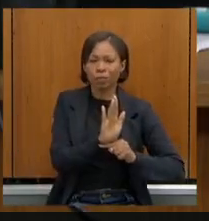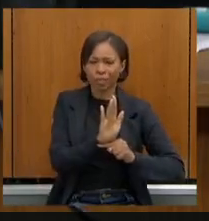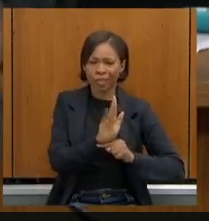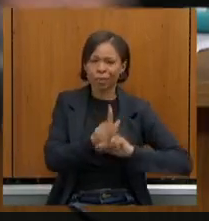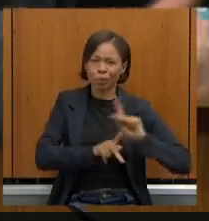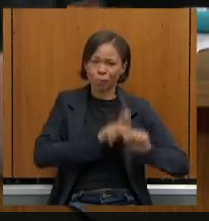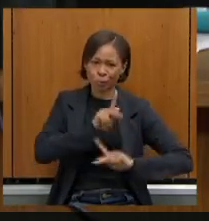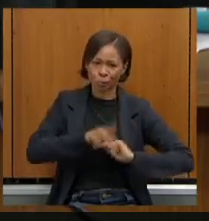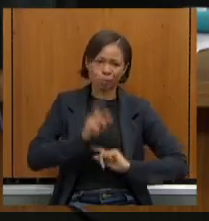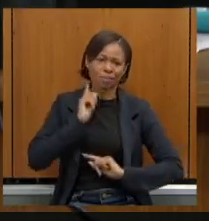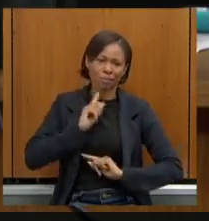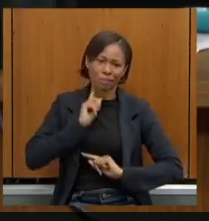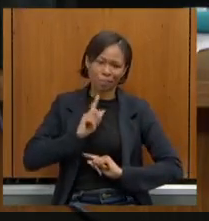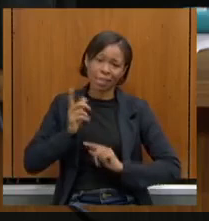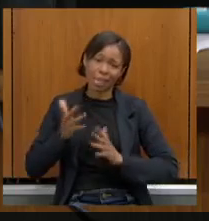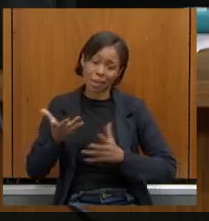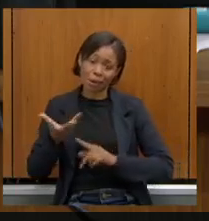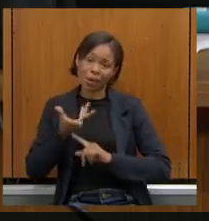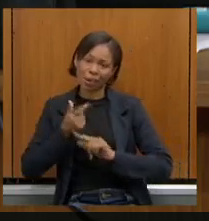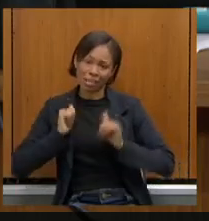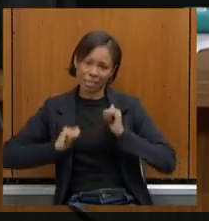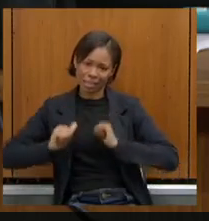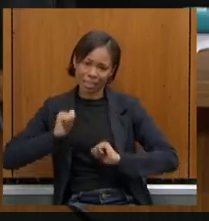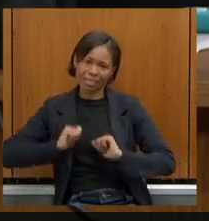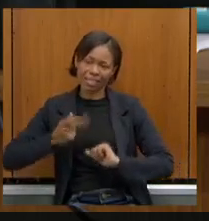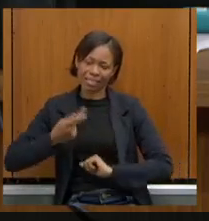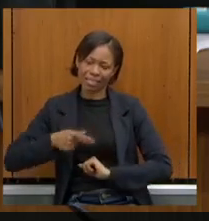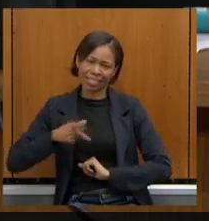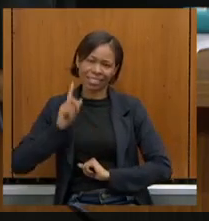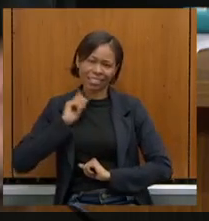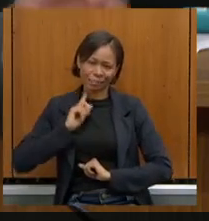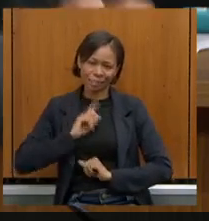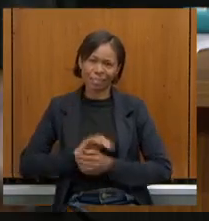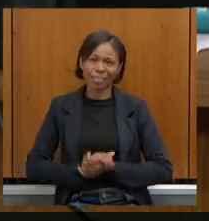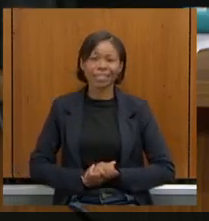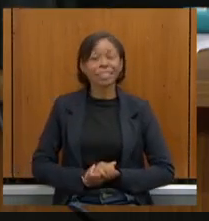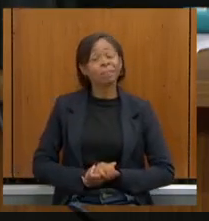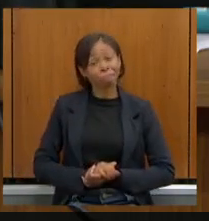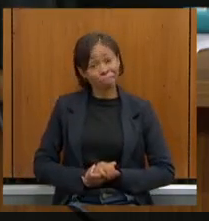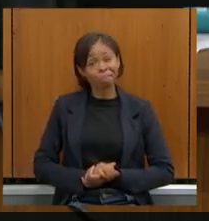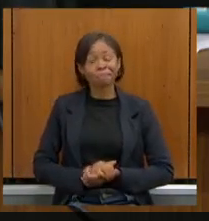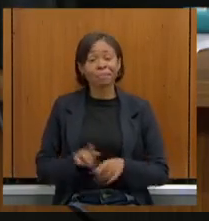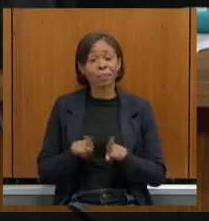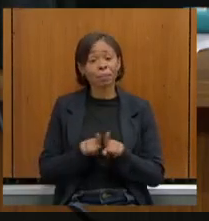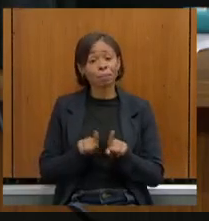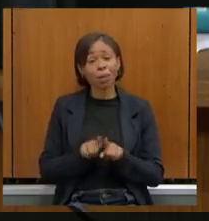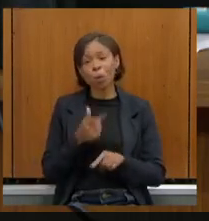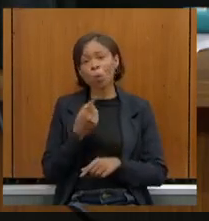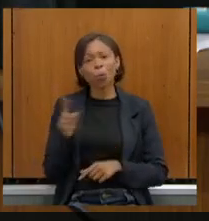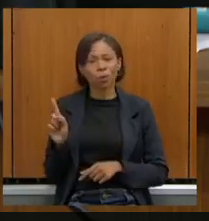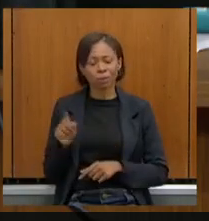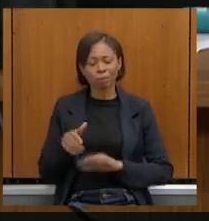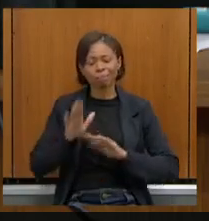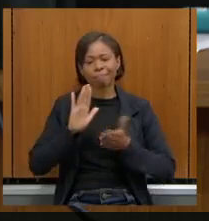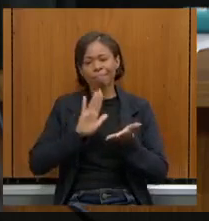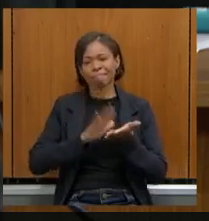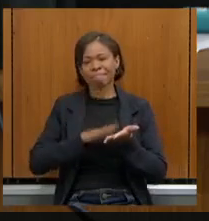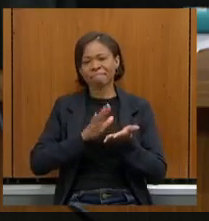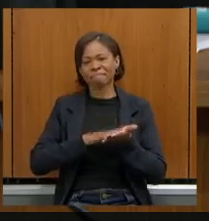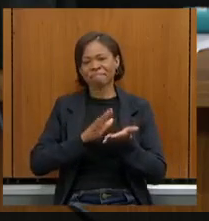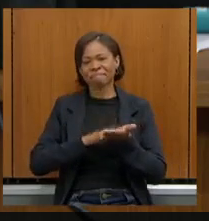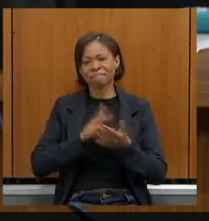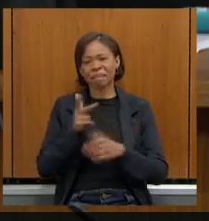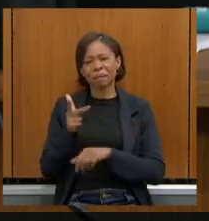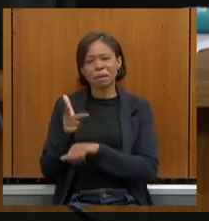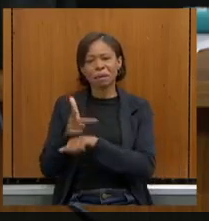de Minas Gerais. E uma última adendo, né, parabéns pelos vídeos, o turismo de Minas Gerais tem